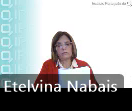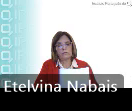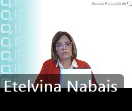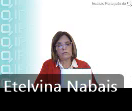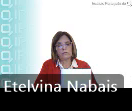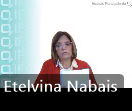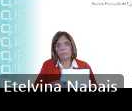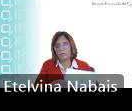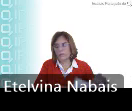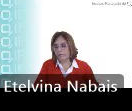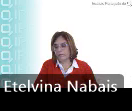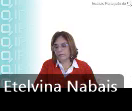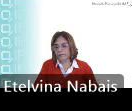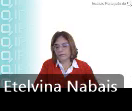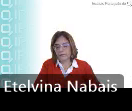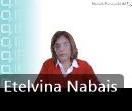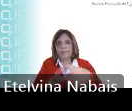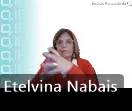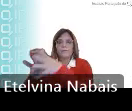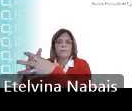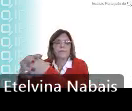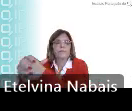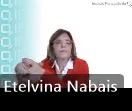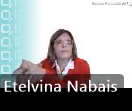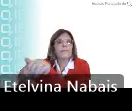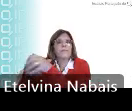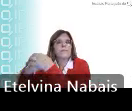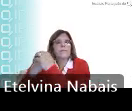agora exigidos